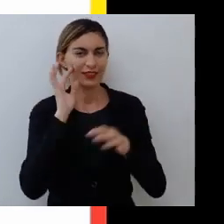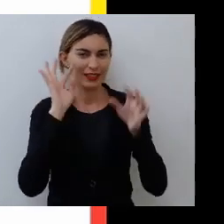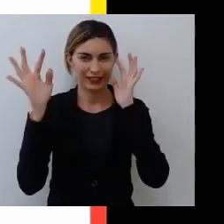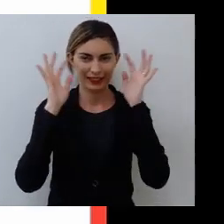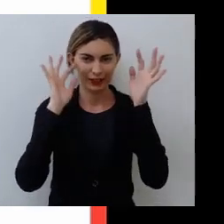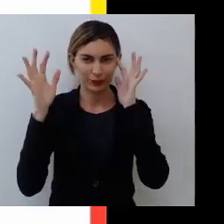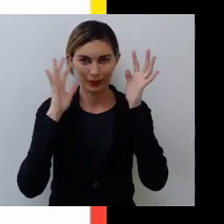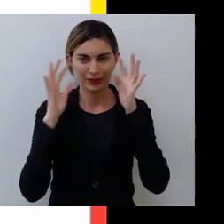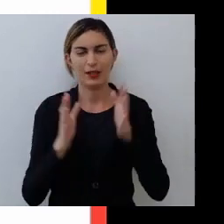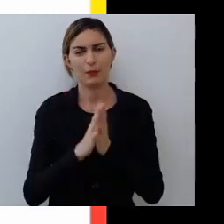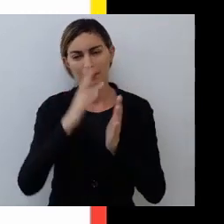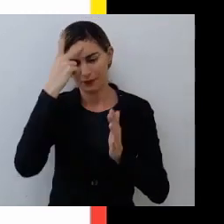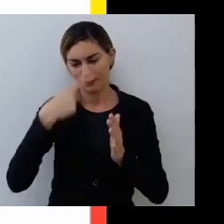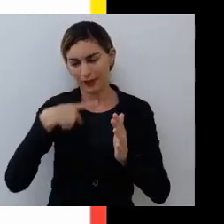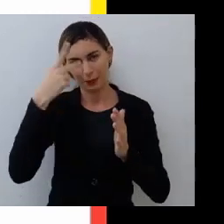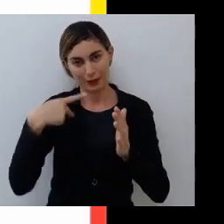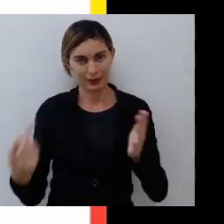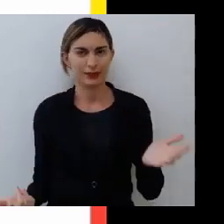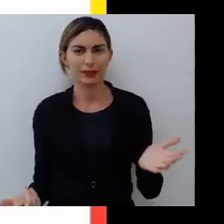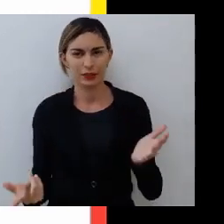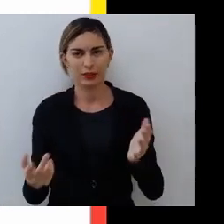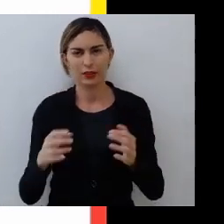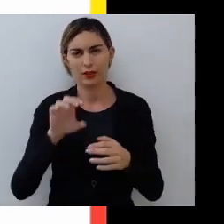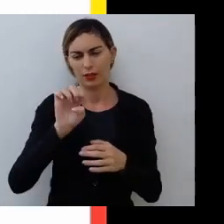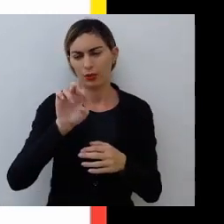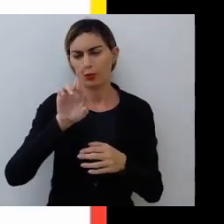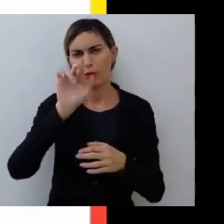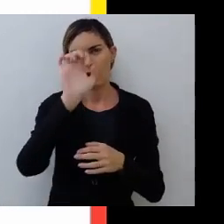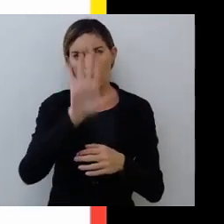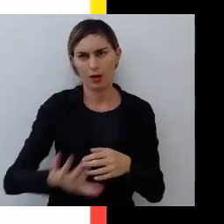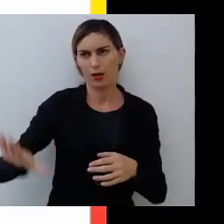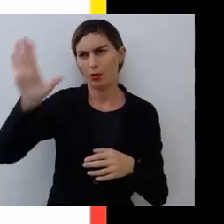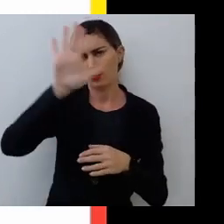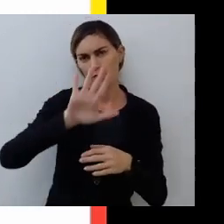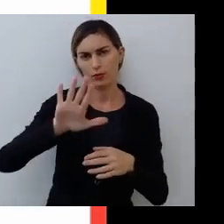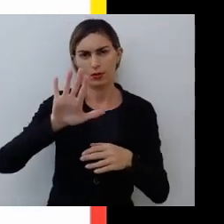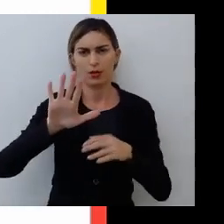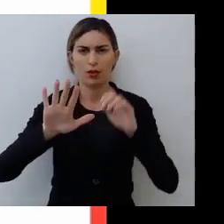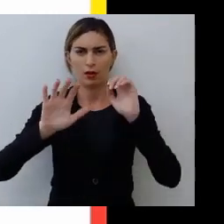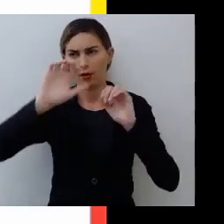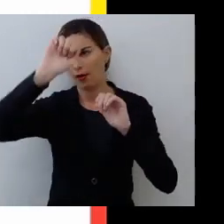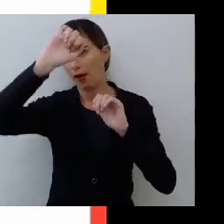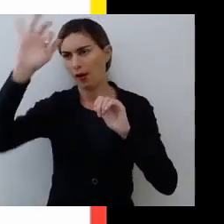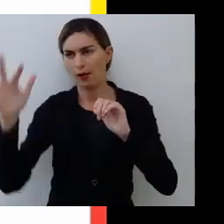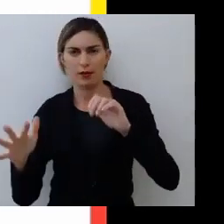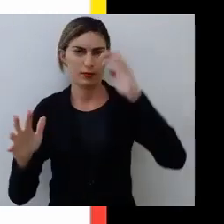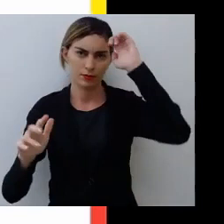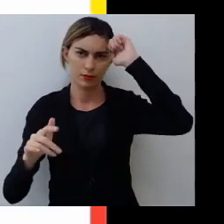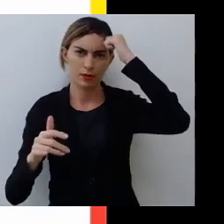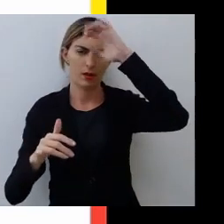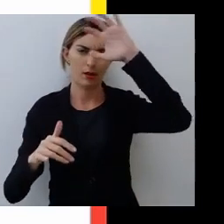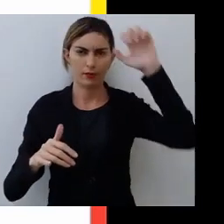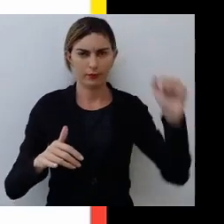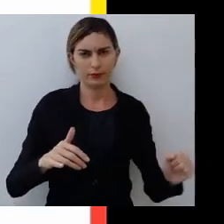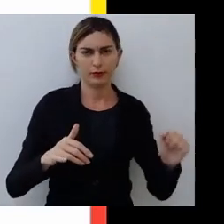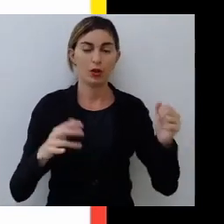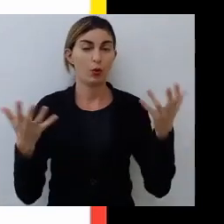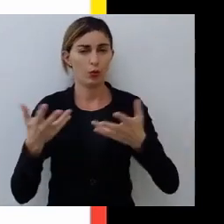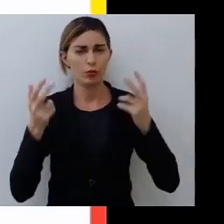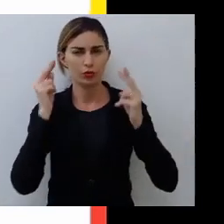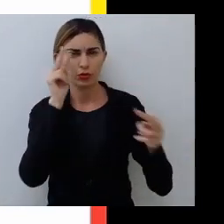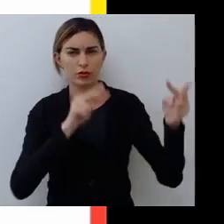Teria surgido de forma independente na Eurásia, continente europeu e asiático, e na África. Hoje, a visão